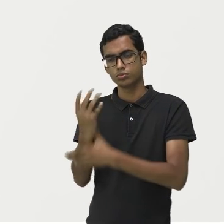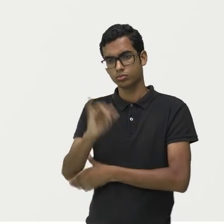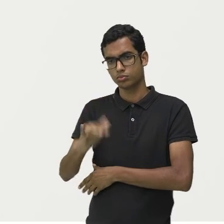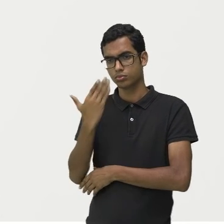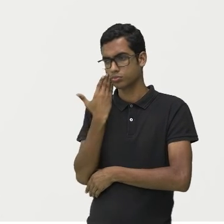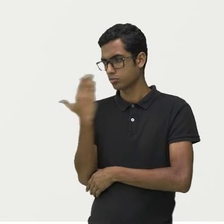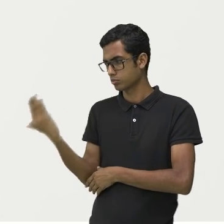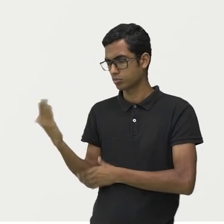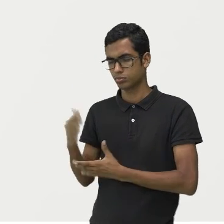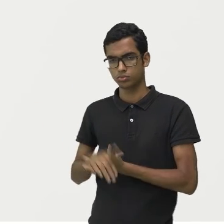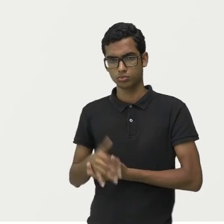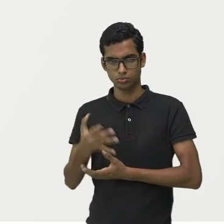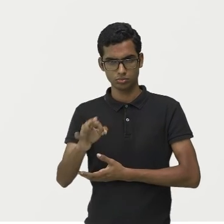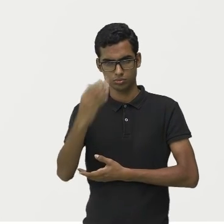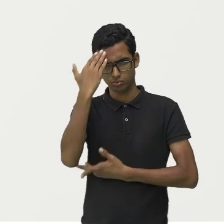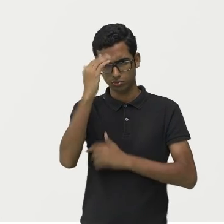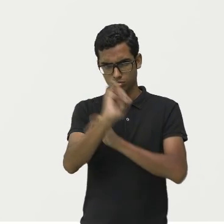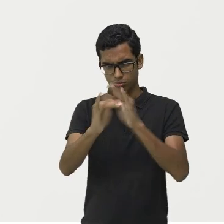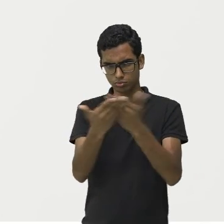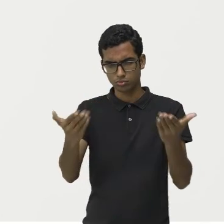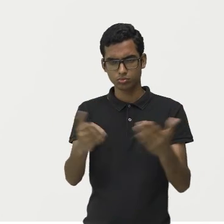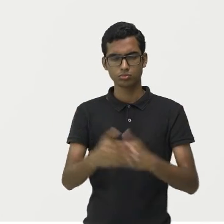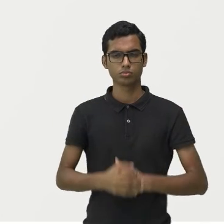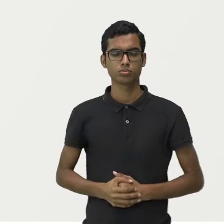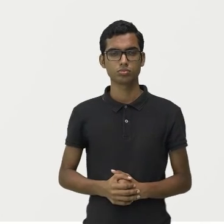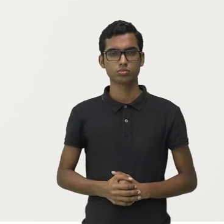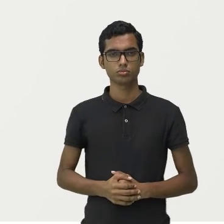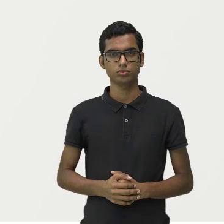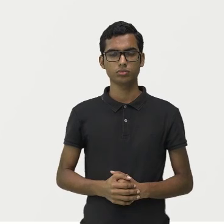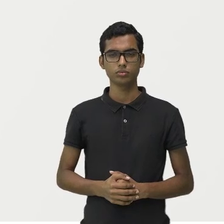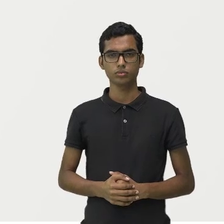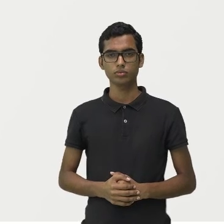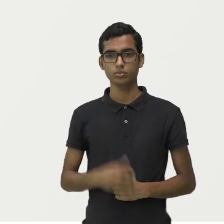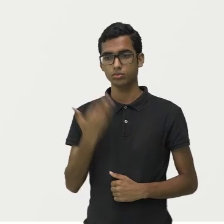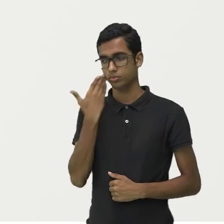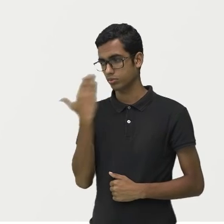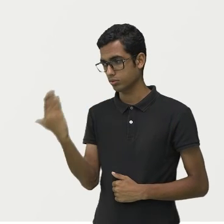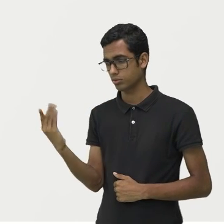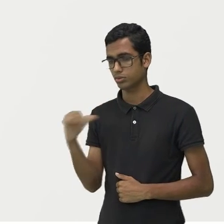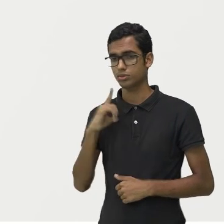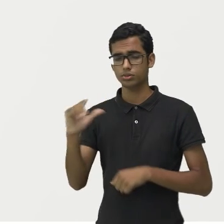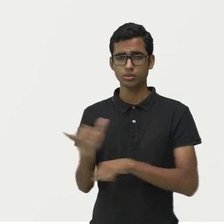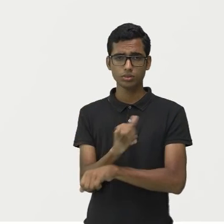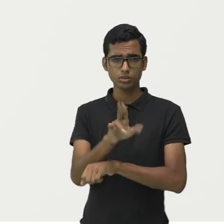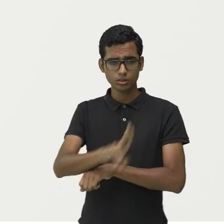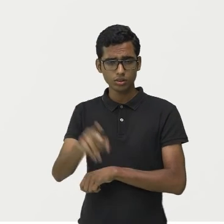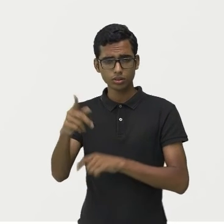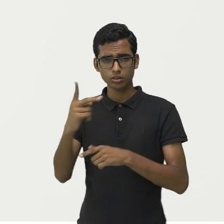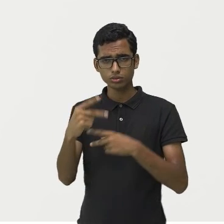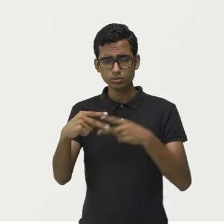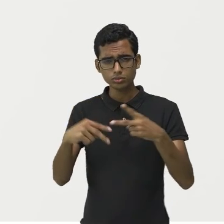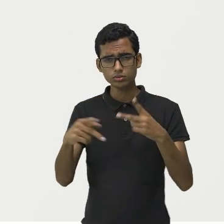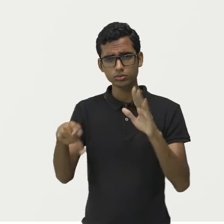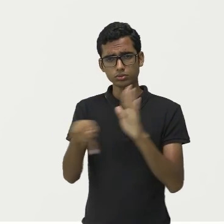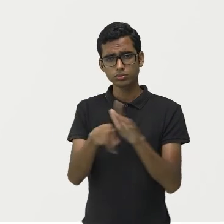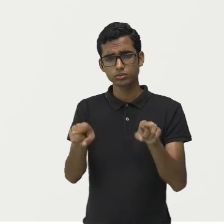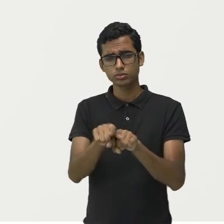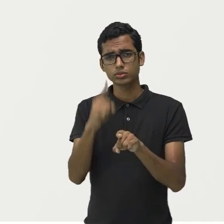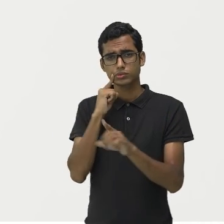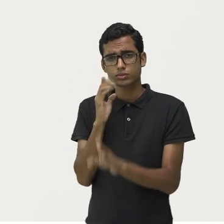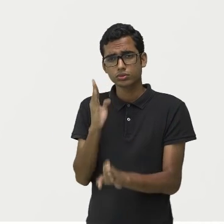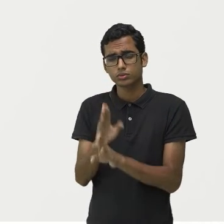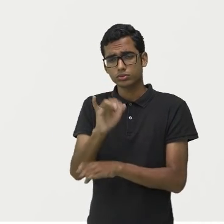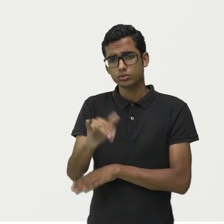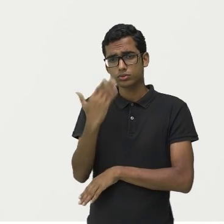imagem, tá certo? Formada. Então é dessa forma, foram usadas 2 propriedades ali para determinar onde está